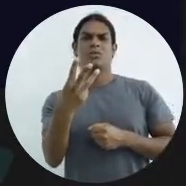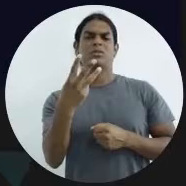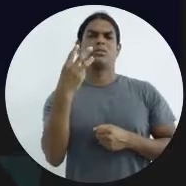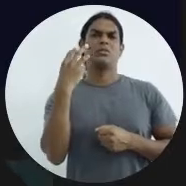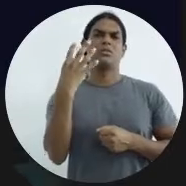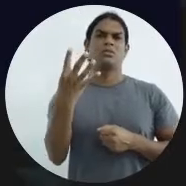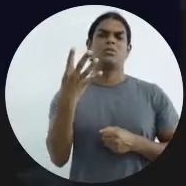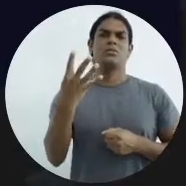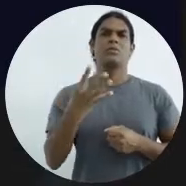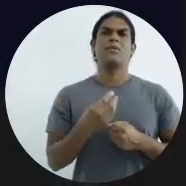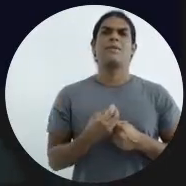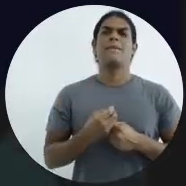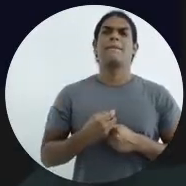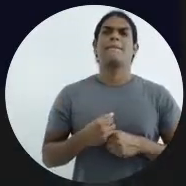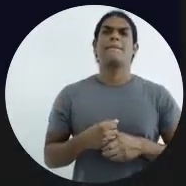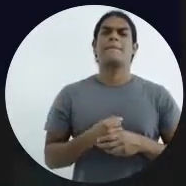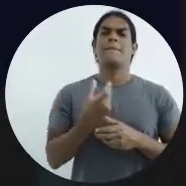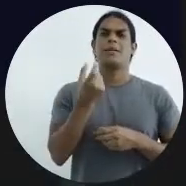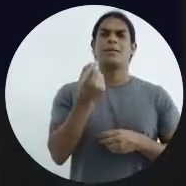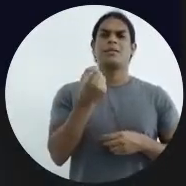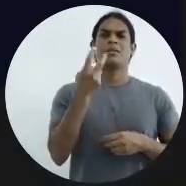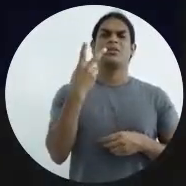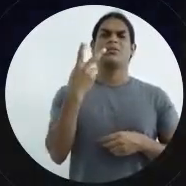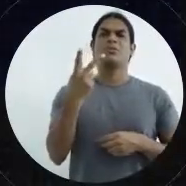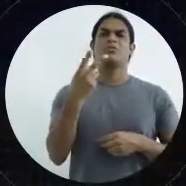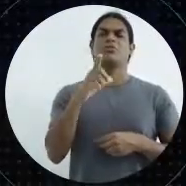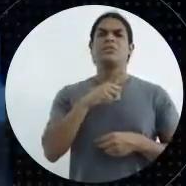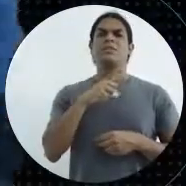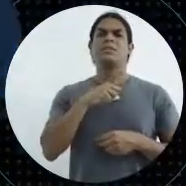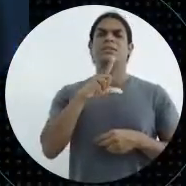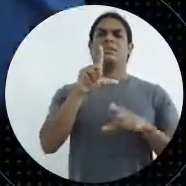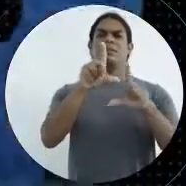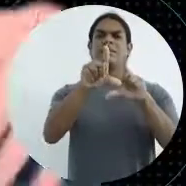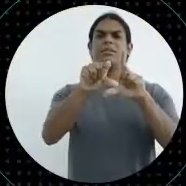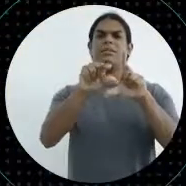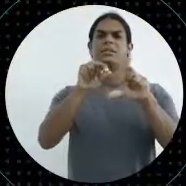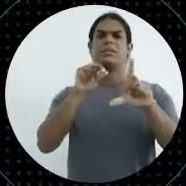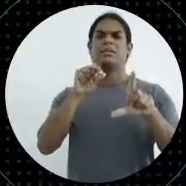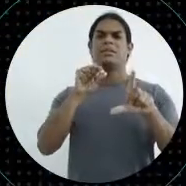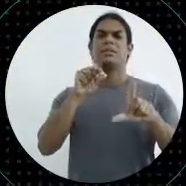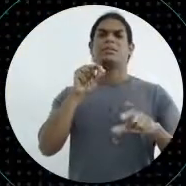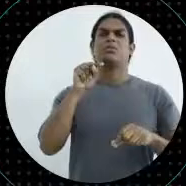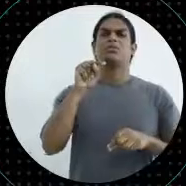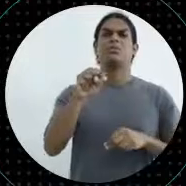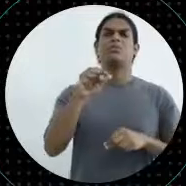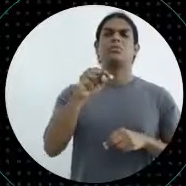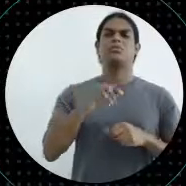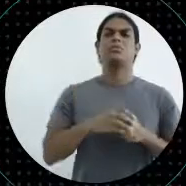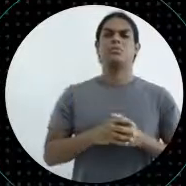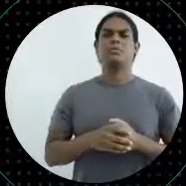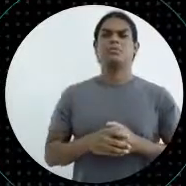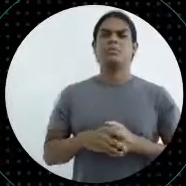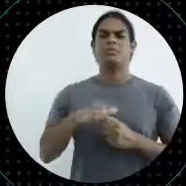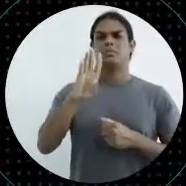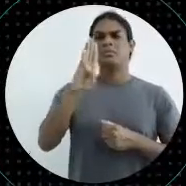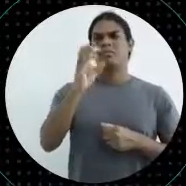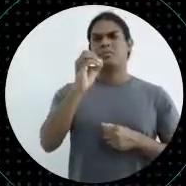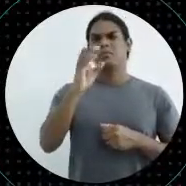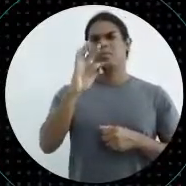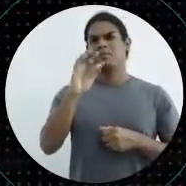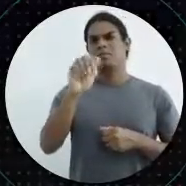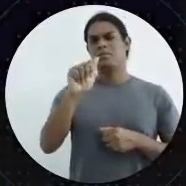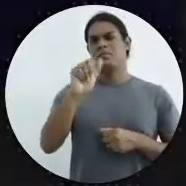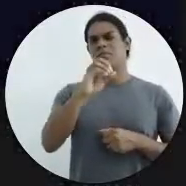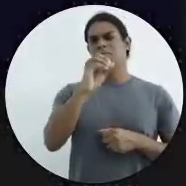4? Na linha 2, a gente tem a seleção do botão. Então, no meu código HTML, tem um botão.